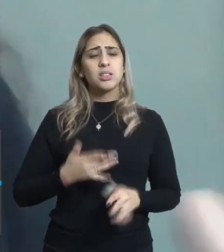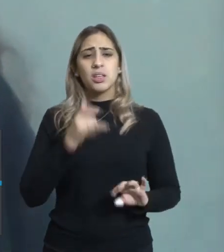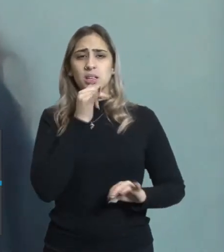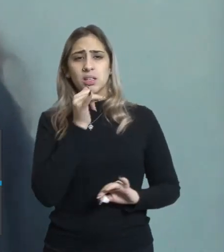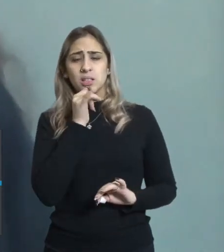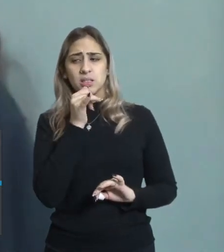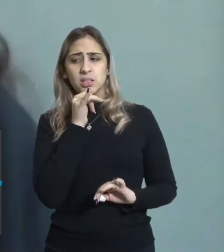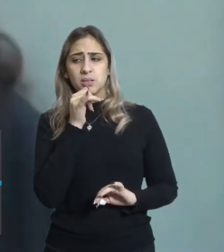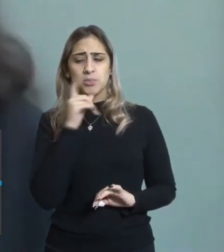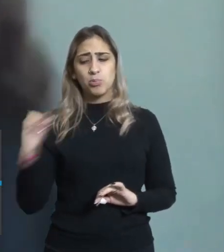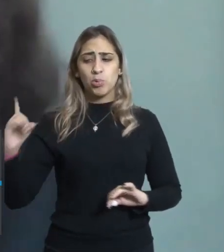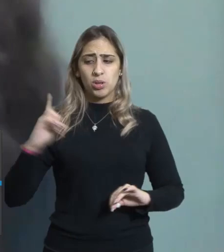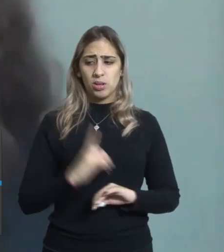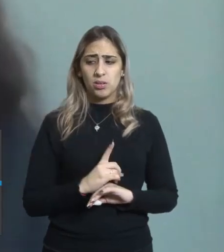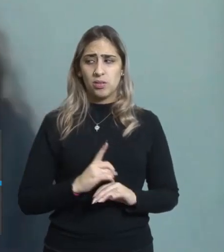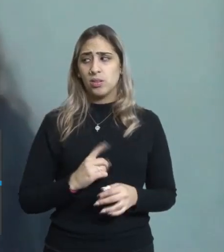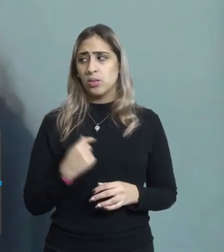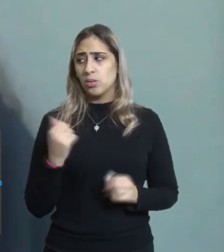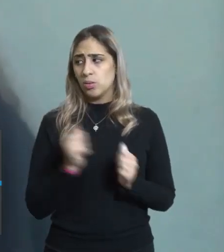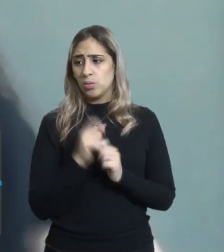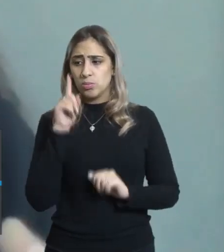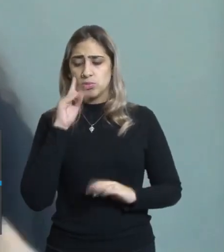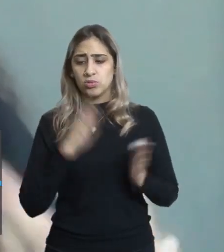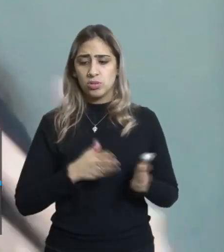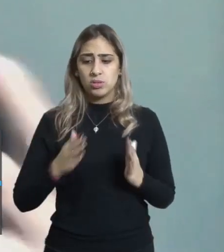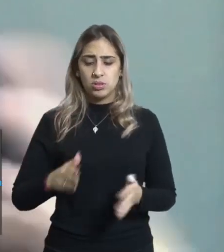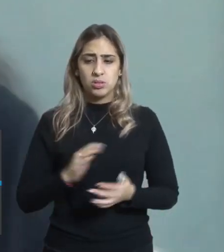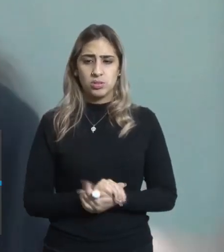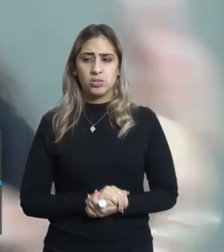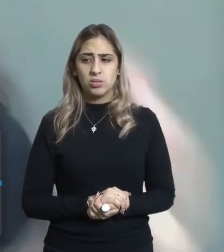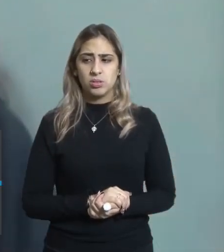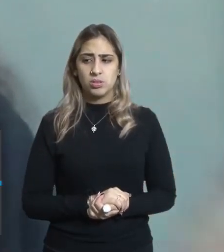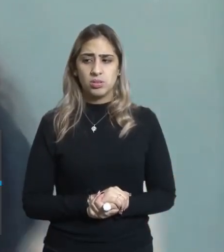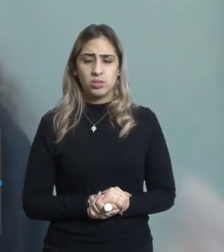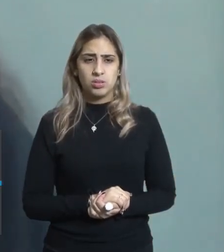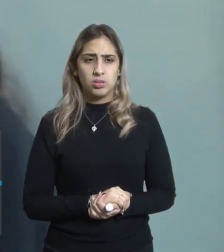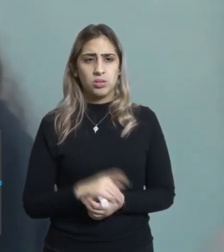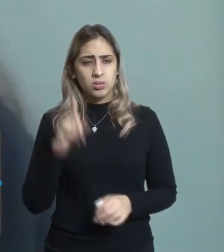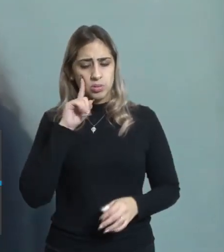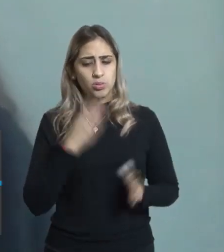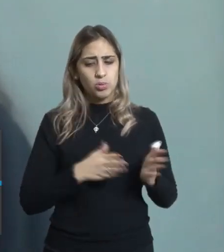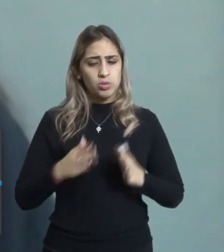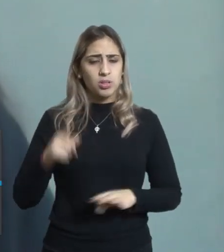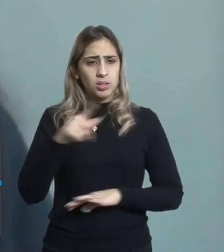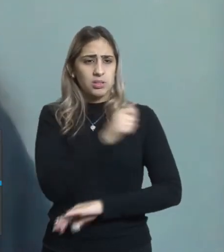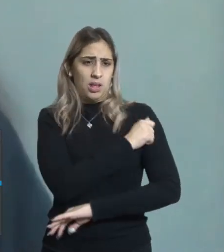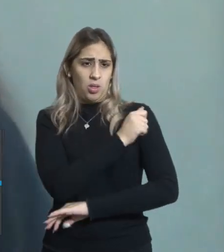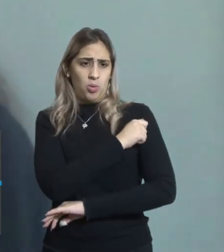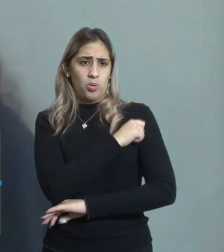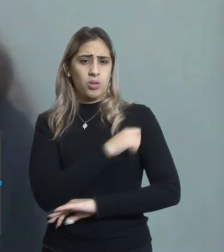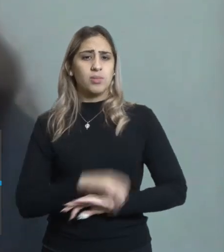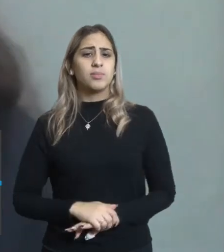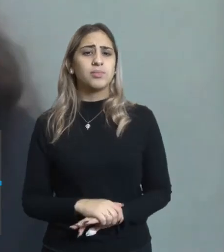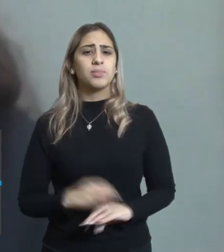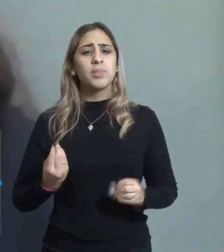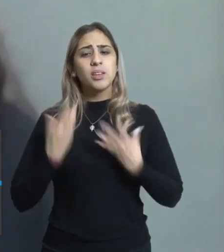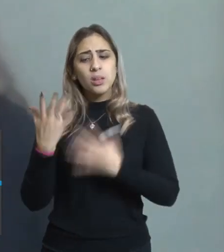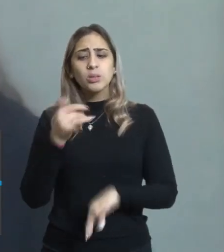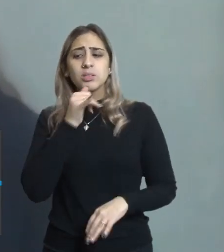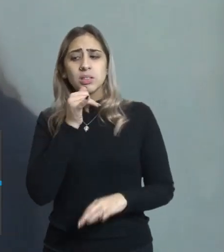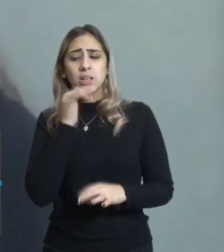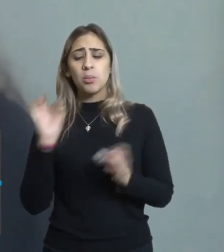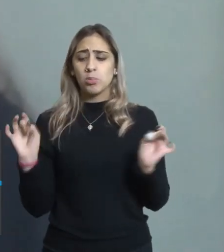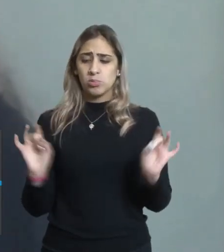que venham de encontro com o cotidiano, com associações assim do dia a dia desse aluno, dando exemplos